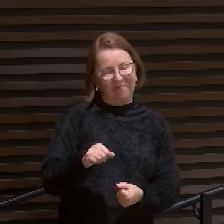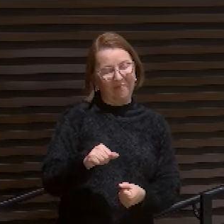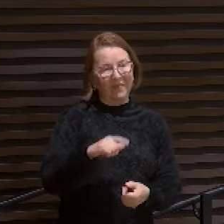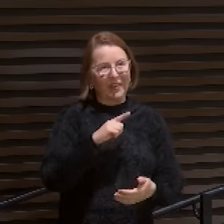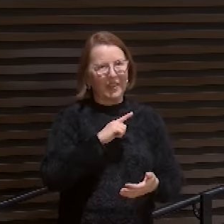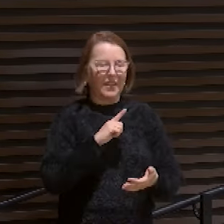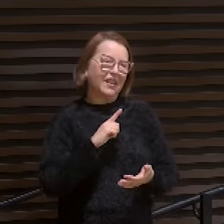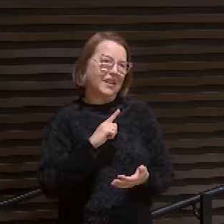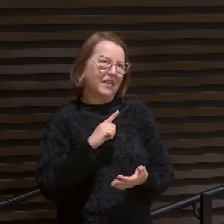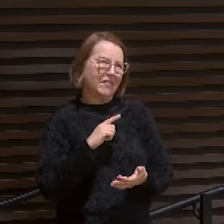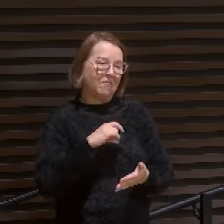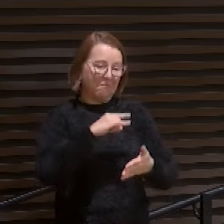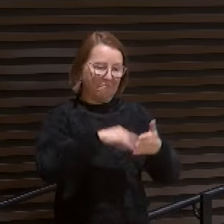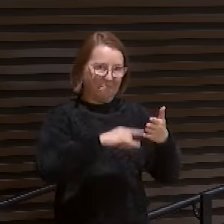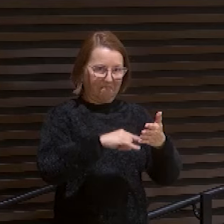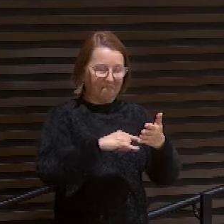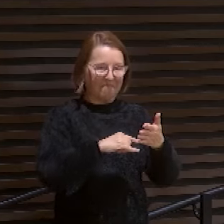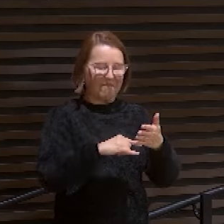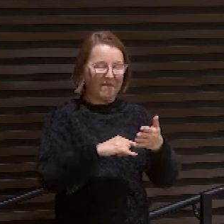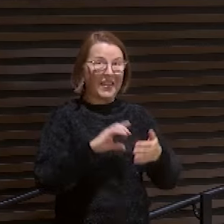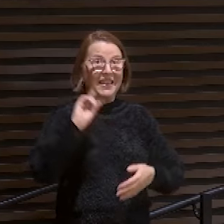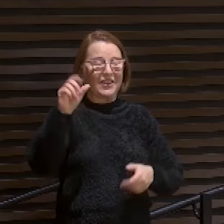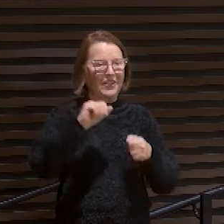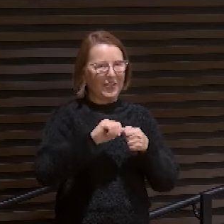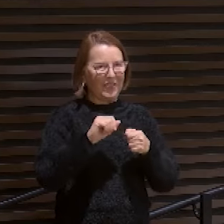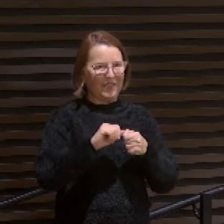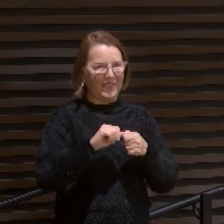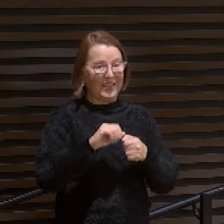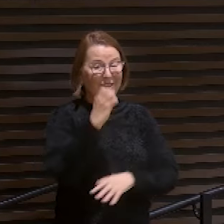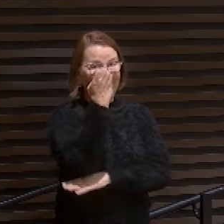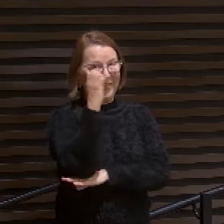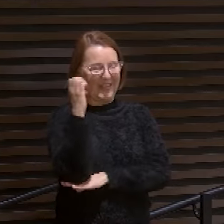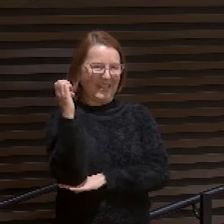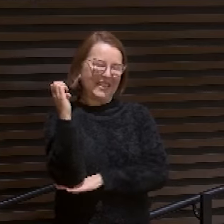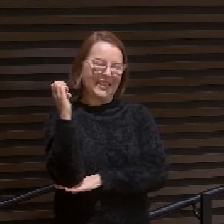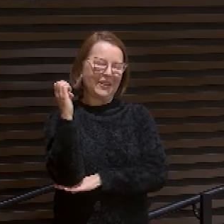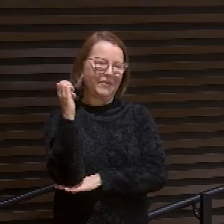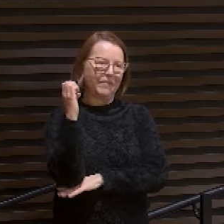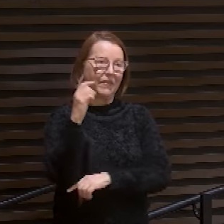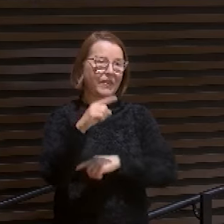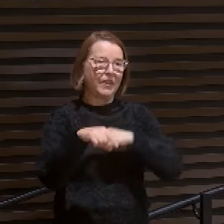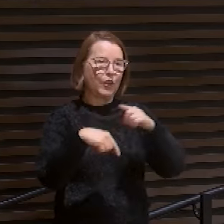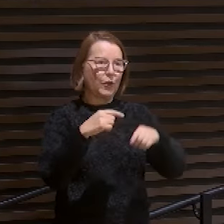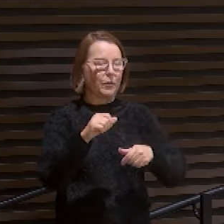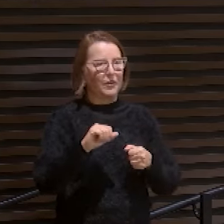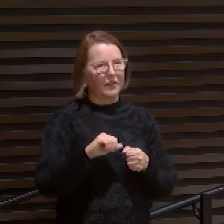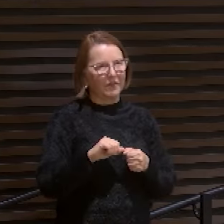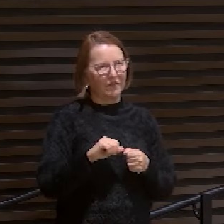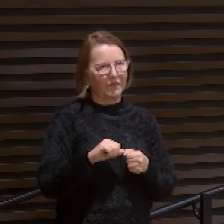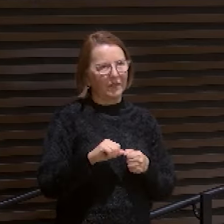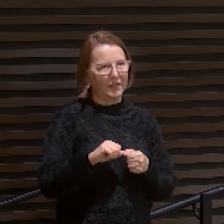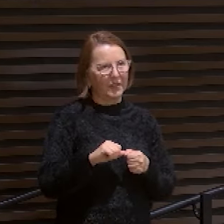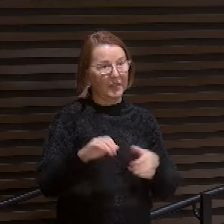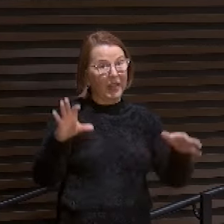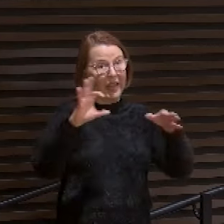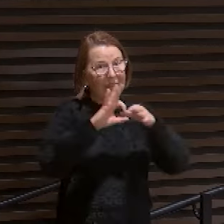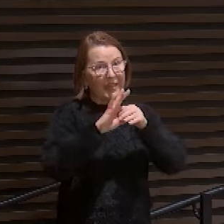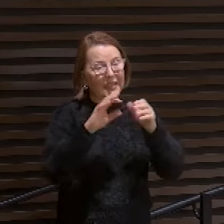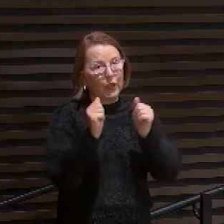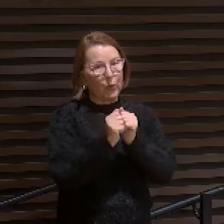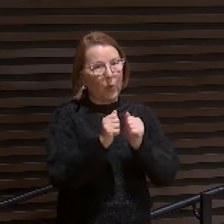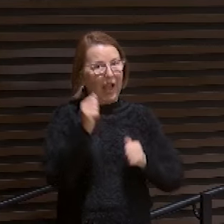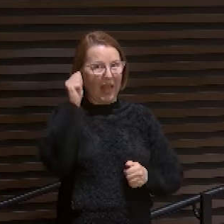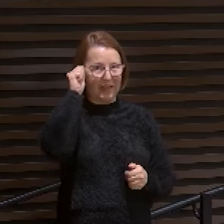contrato, há um pacto que Deus fez lá no Éden. Depois ele fez uma aliança com Adão.